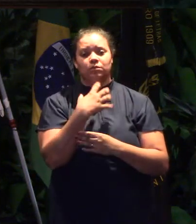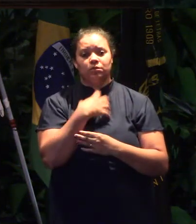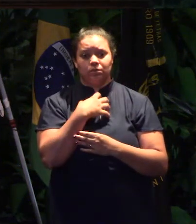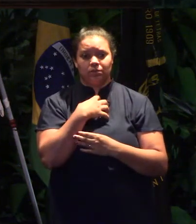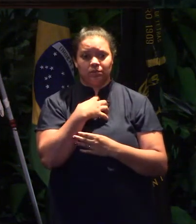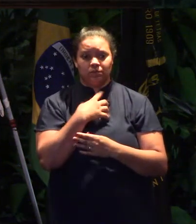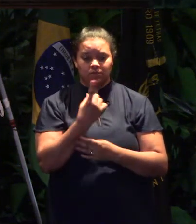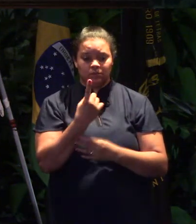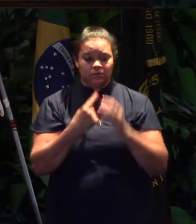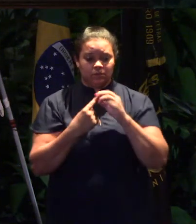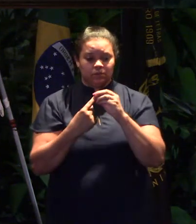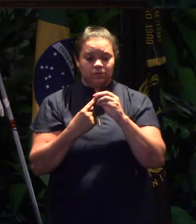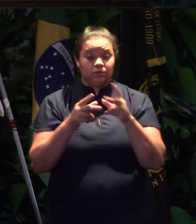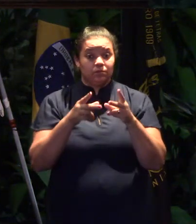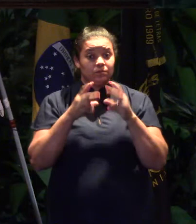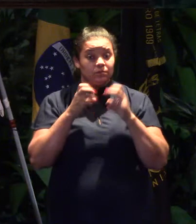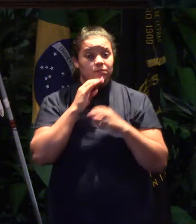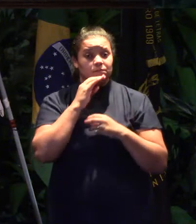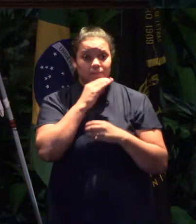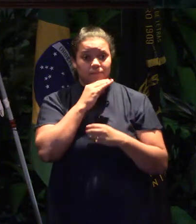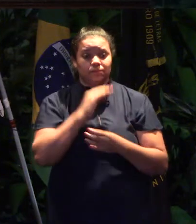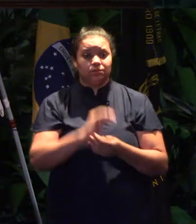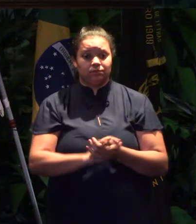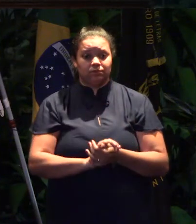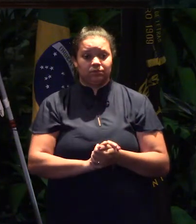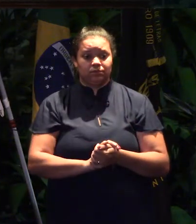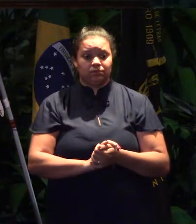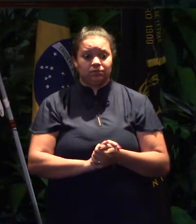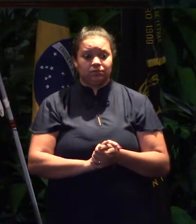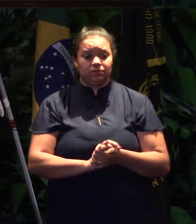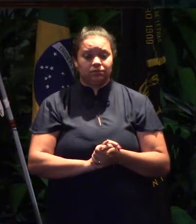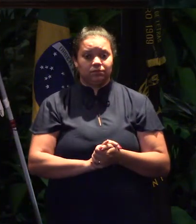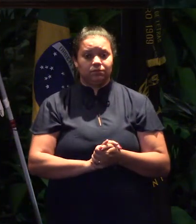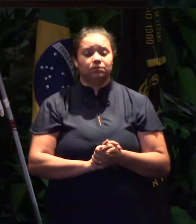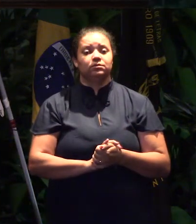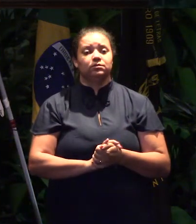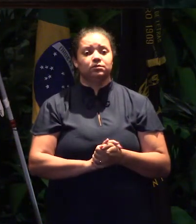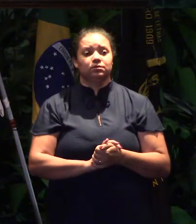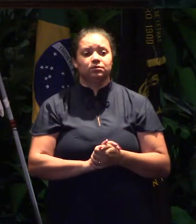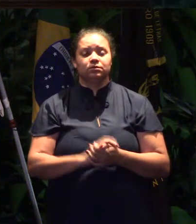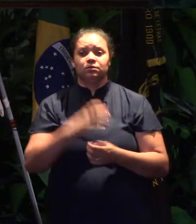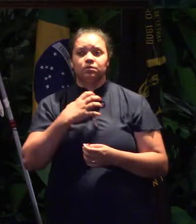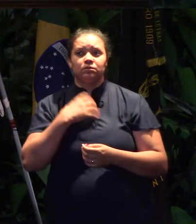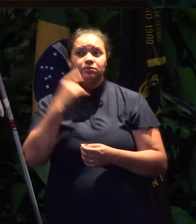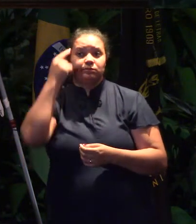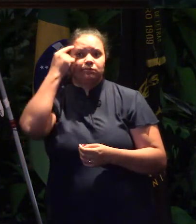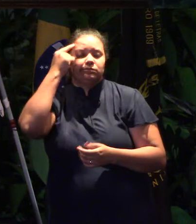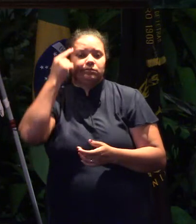em um único sentido da percepção, né. E a questão da sinestesia também, da intuição. Eu penso